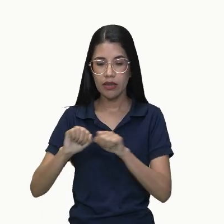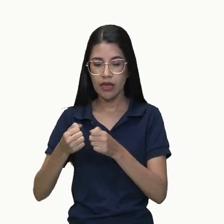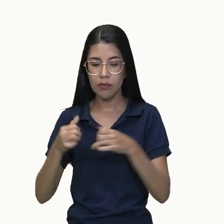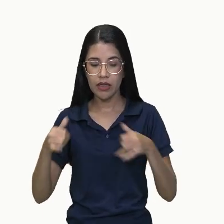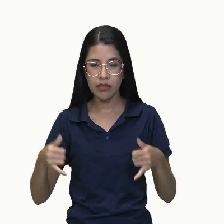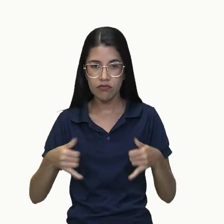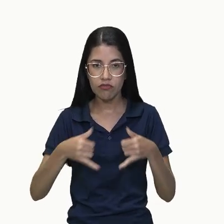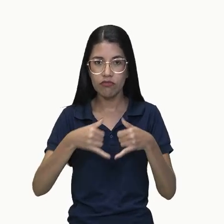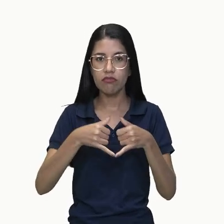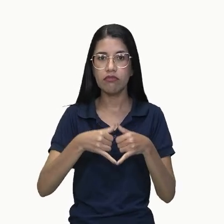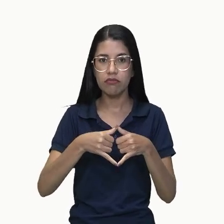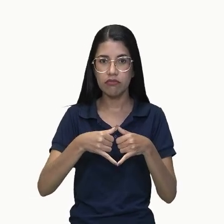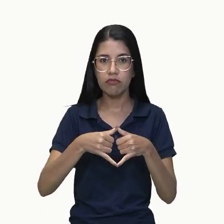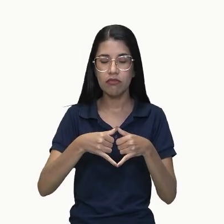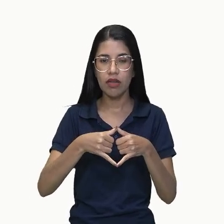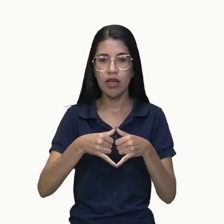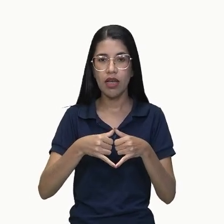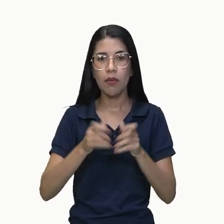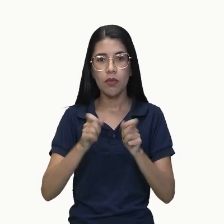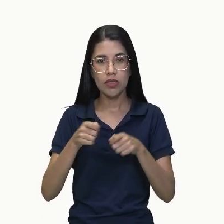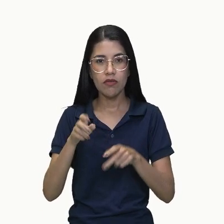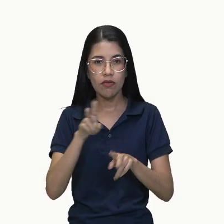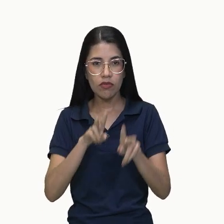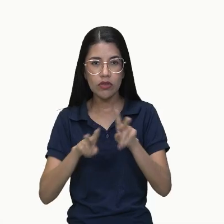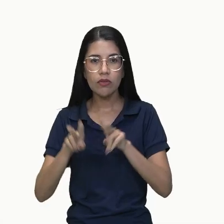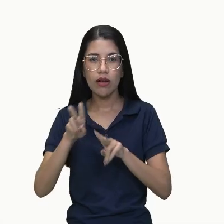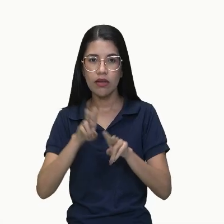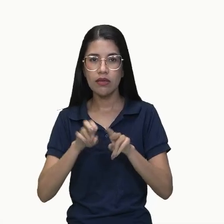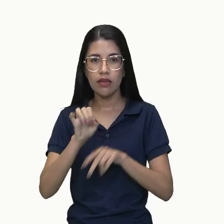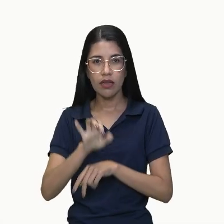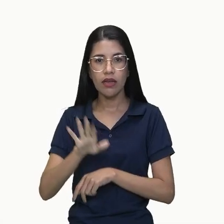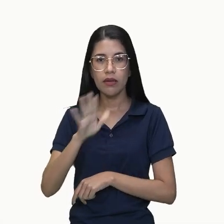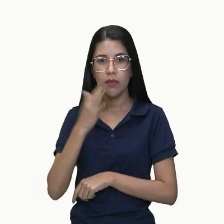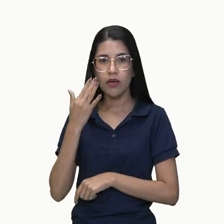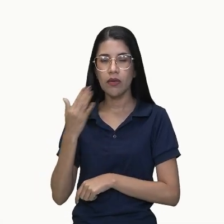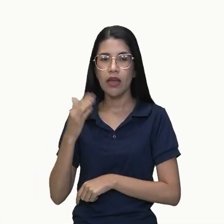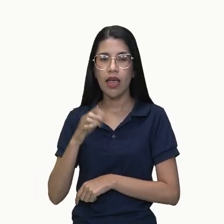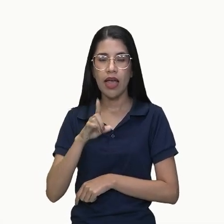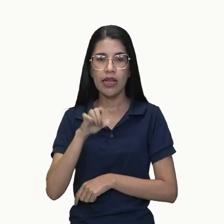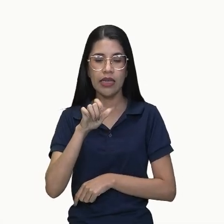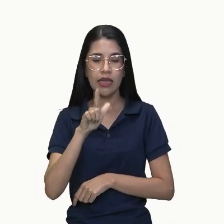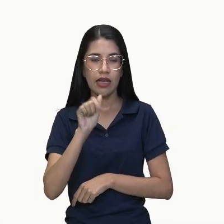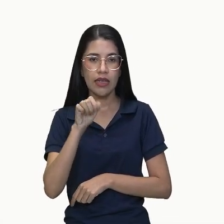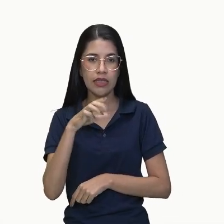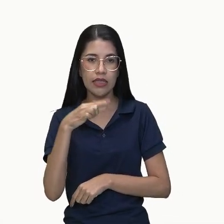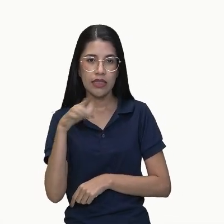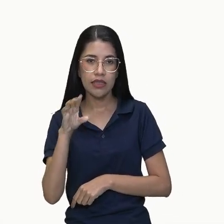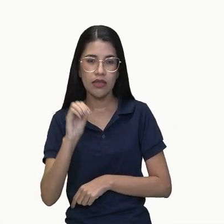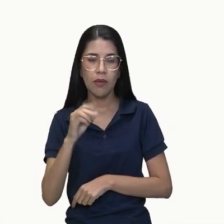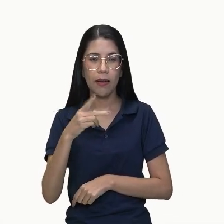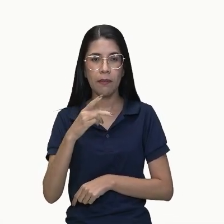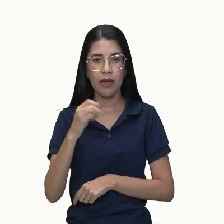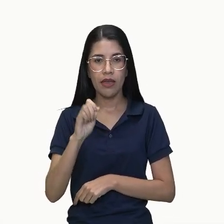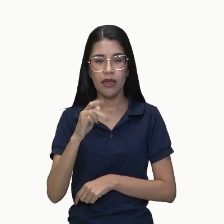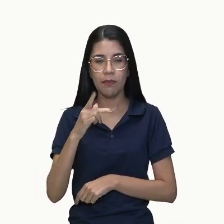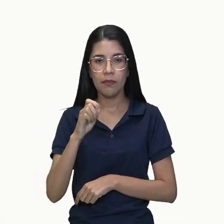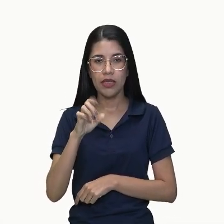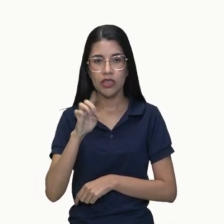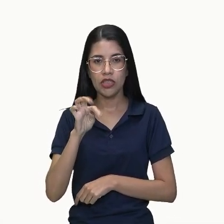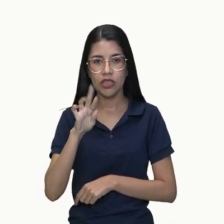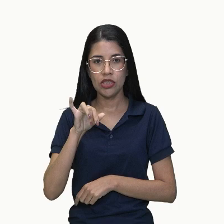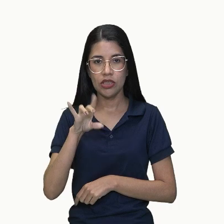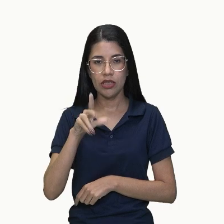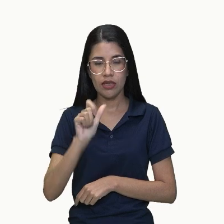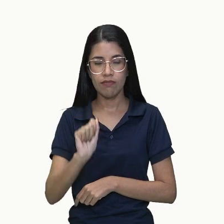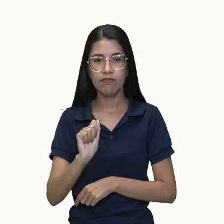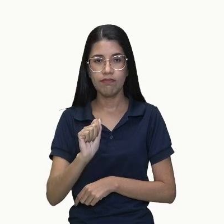Você consegue ver aqui, ó, né? Isso é chamado de ligação peptídica, tá? Então, essa ligação